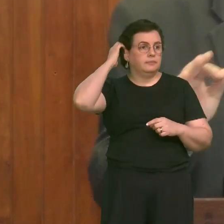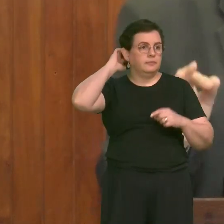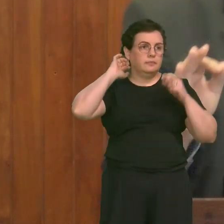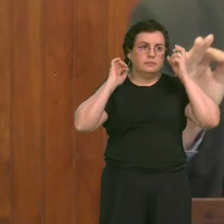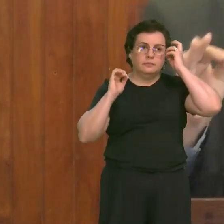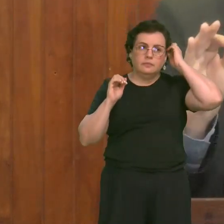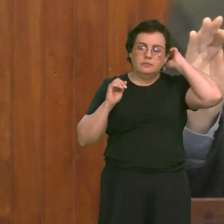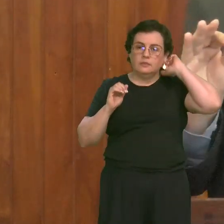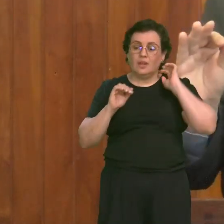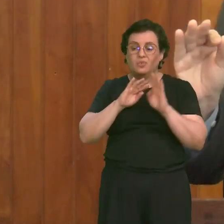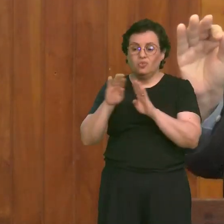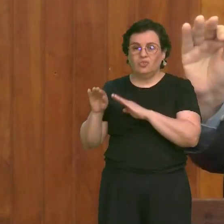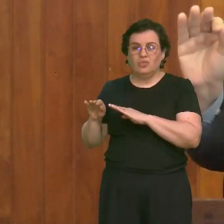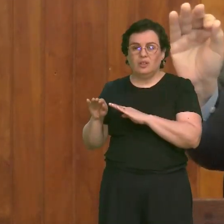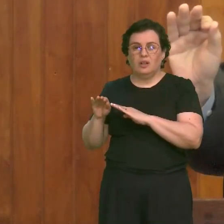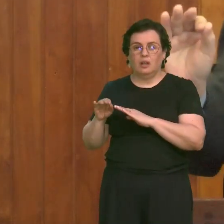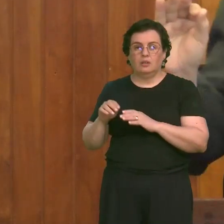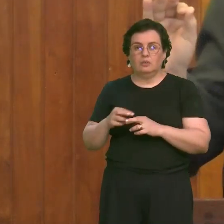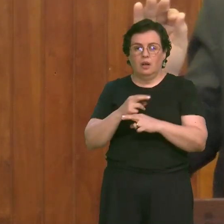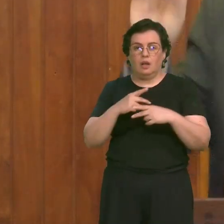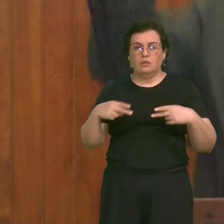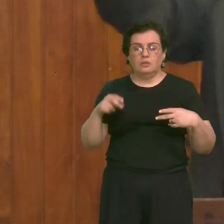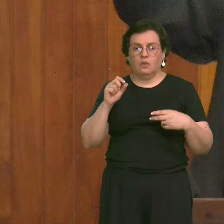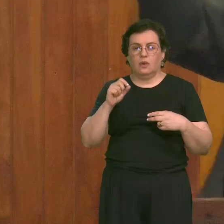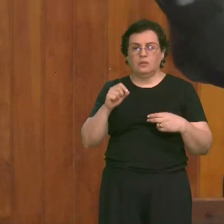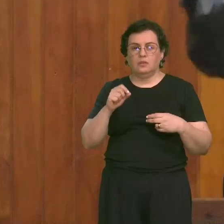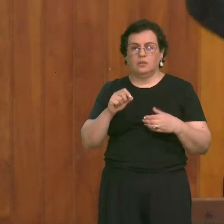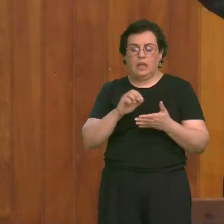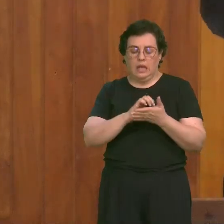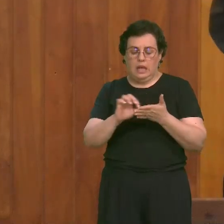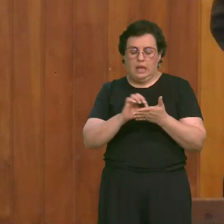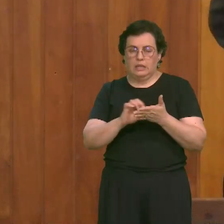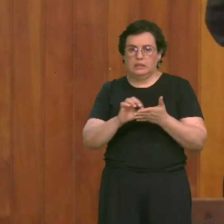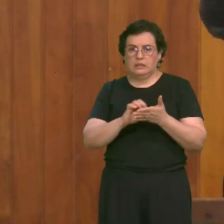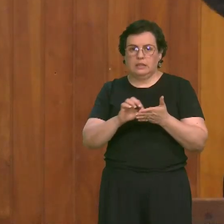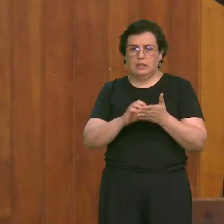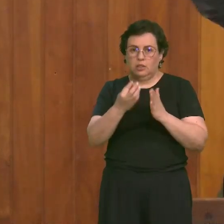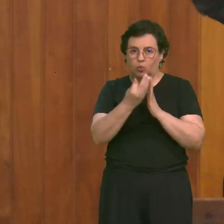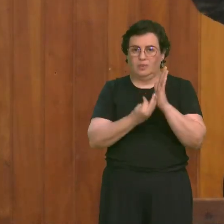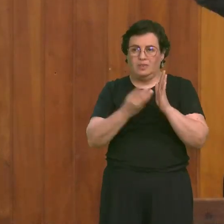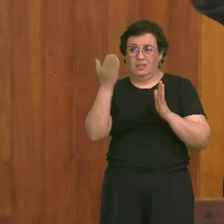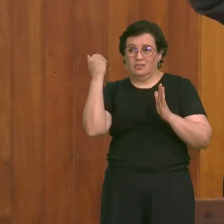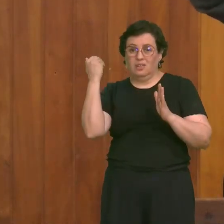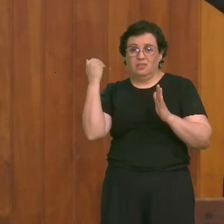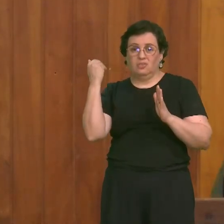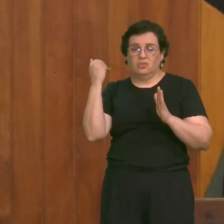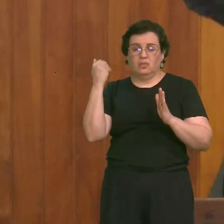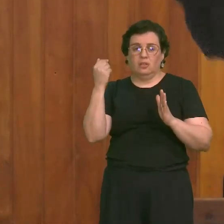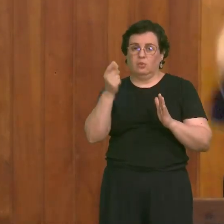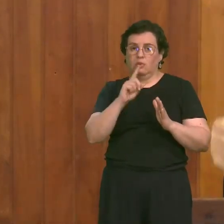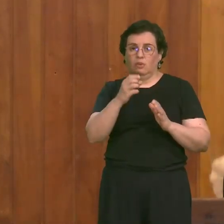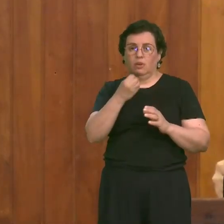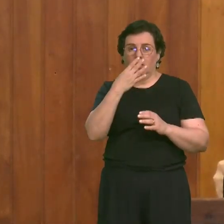as inconsistências daquilo que fez daquela redação a não a não perfeita ou não próxima da perfeição